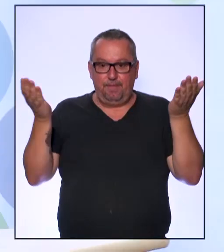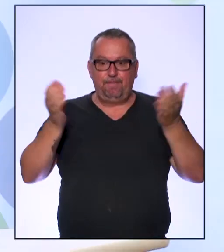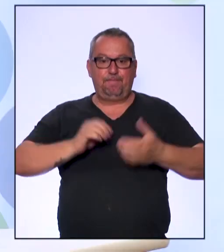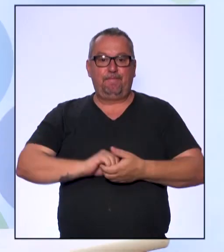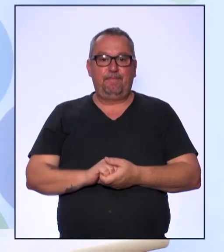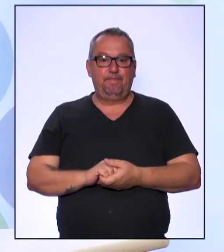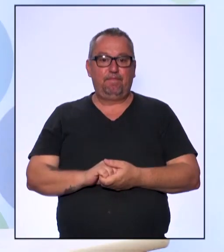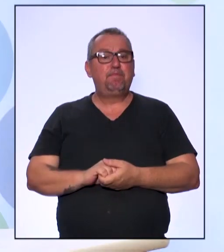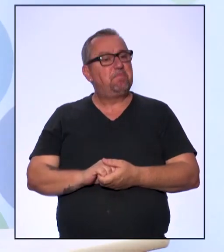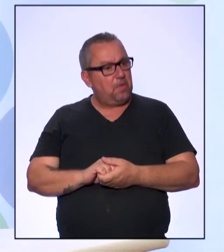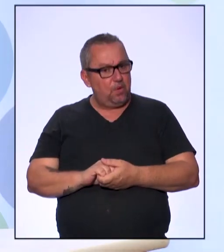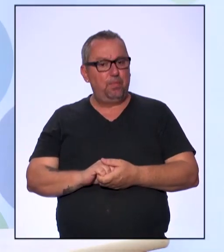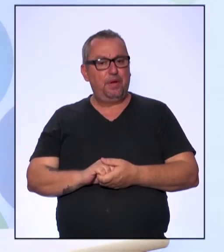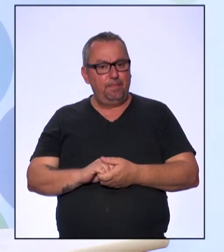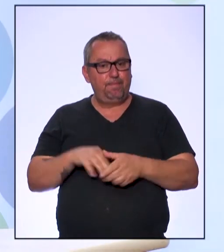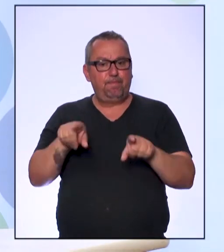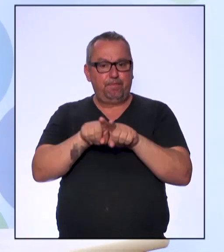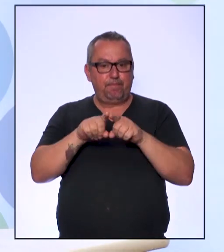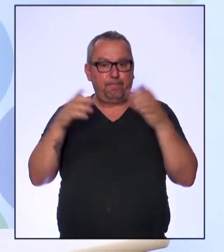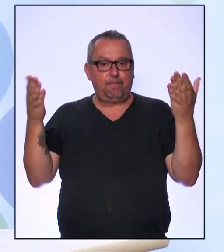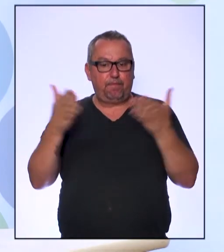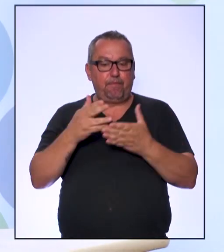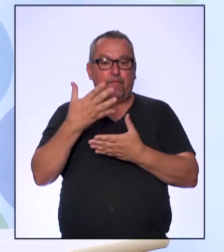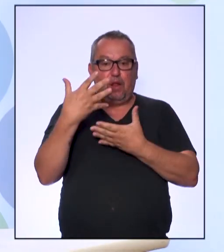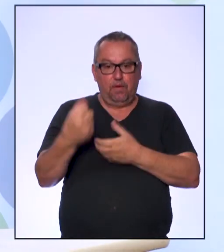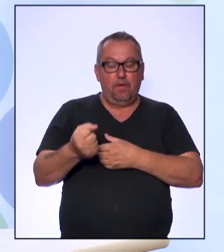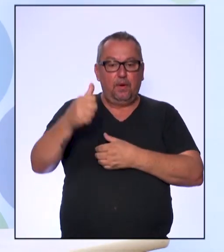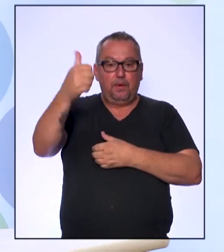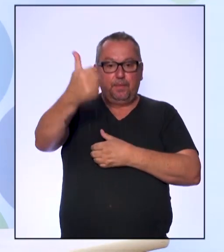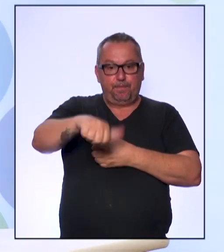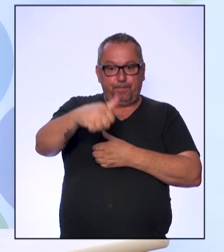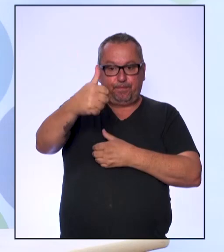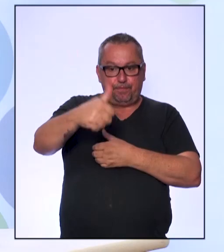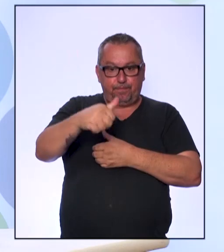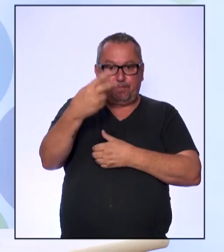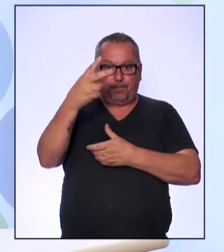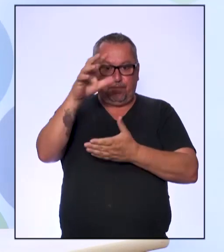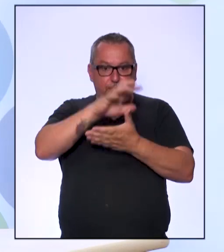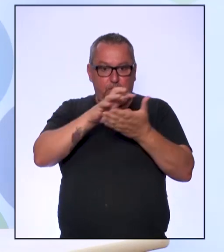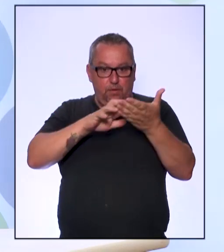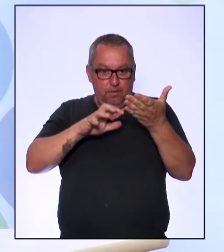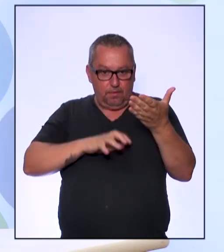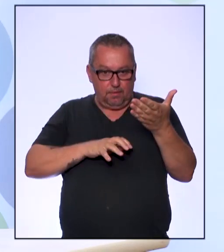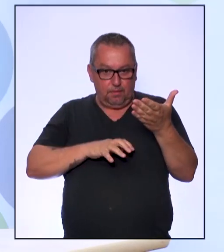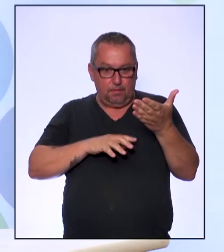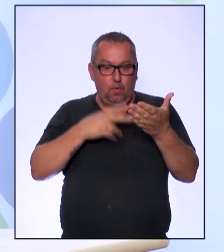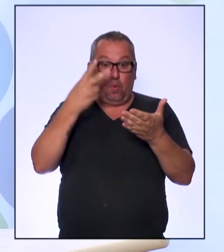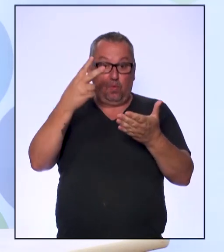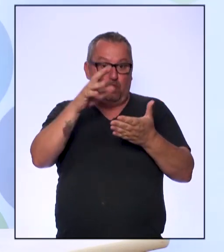bem. Então, vamos lá. Vamos analisar os dois textos. Os dois textos,